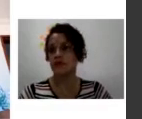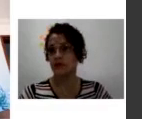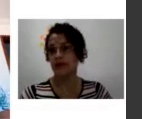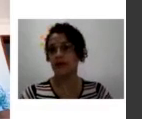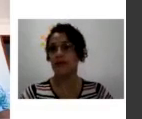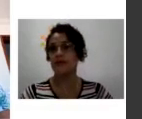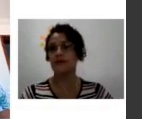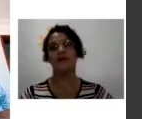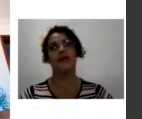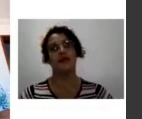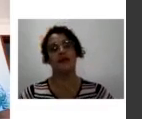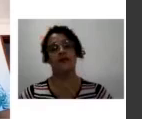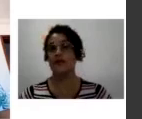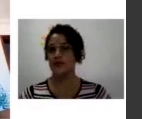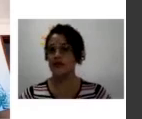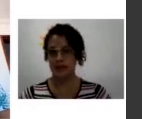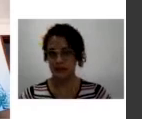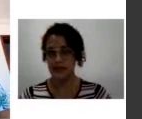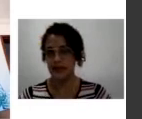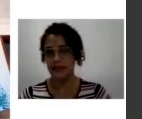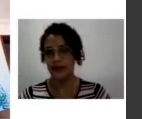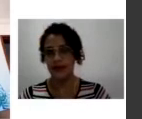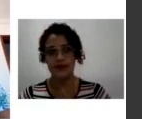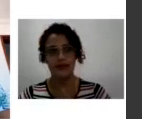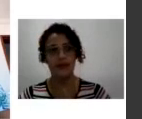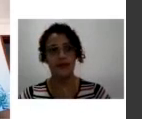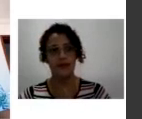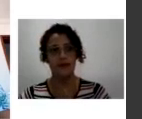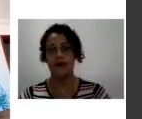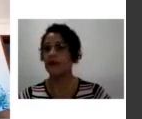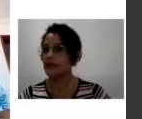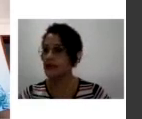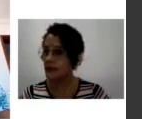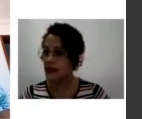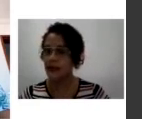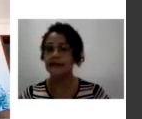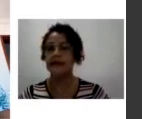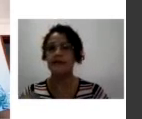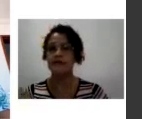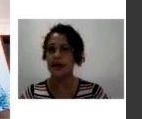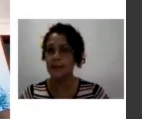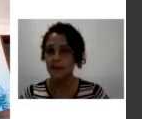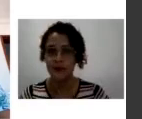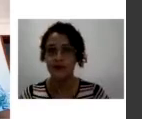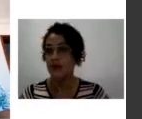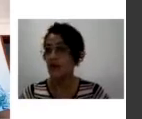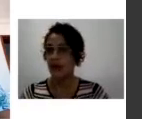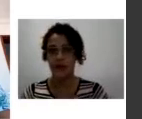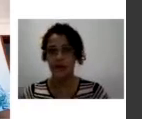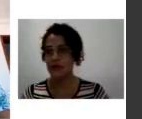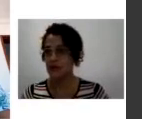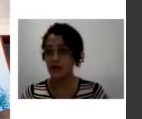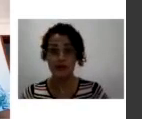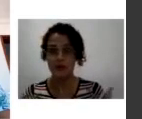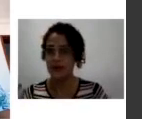experiência filosófica. Isso trouxe a gente assim para essa realidade, né? E como o professor Muná falou dessa experiência que ele teve de errar muito, a gente,